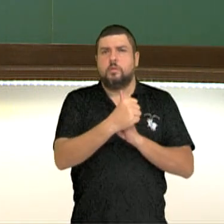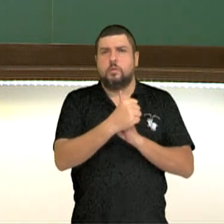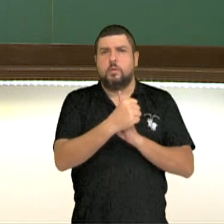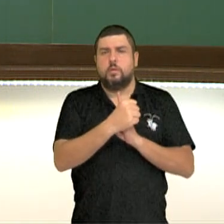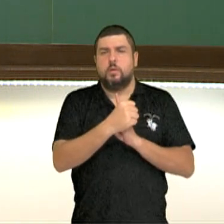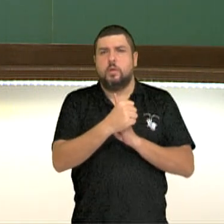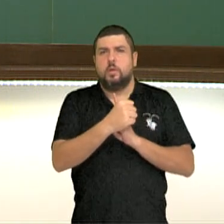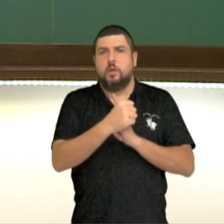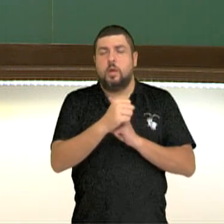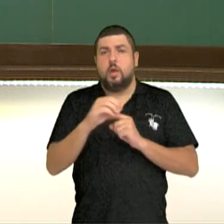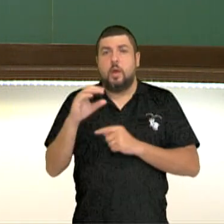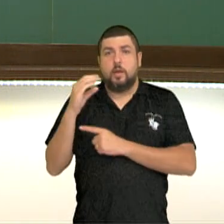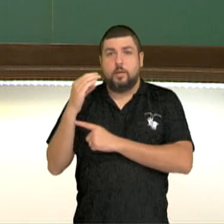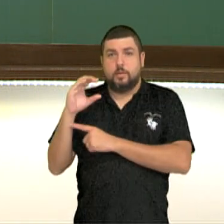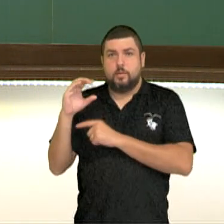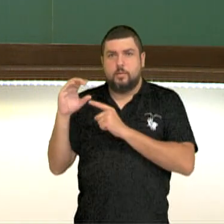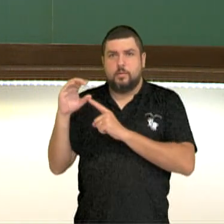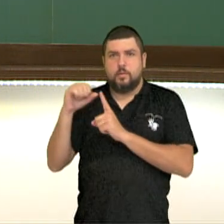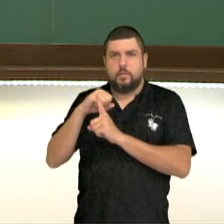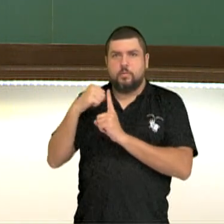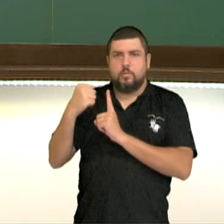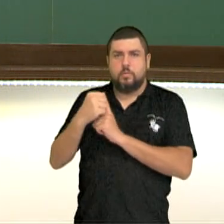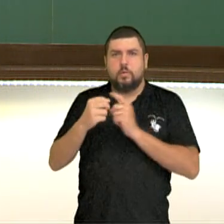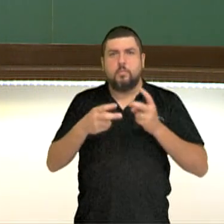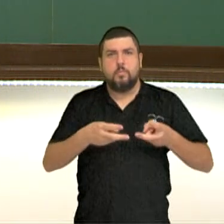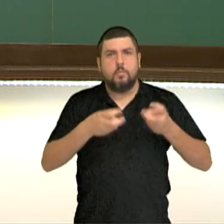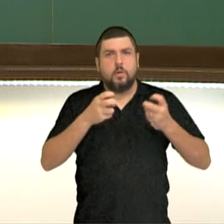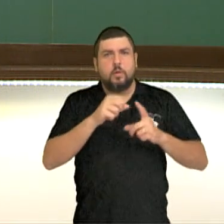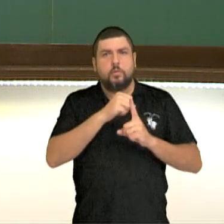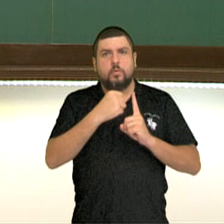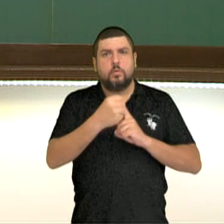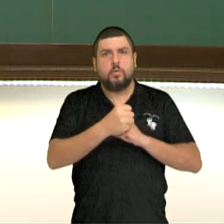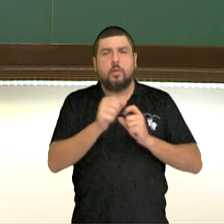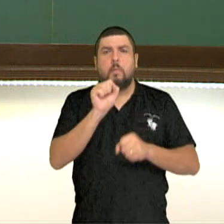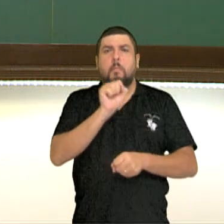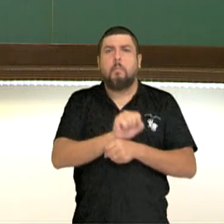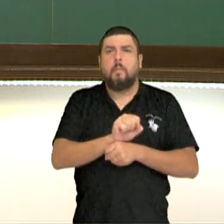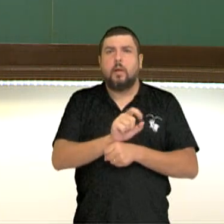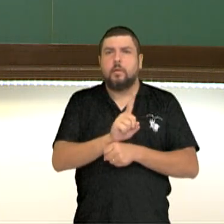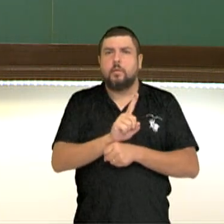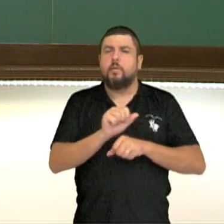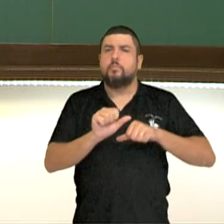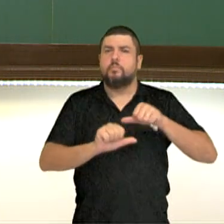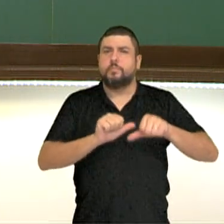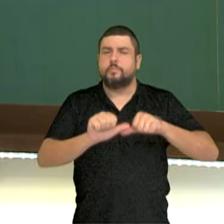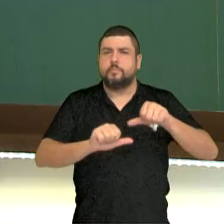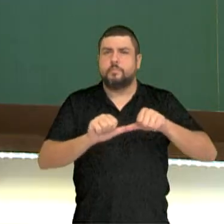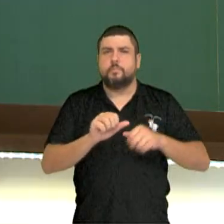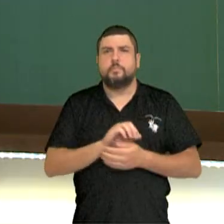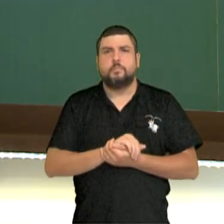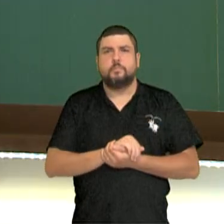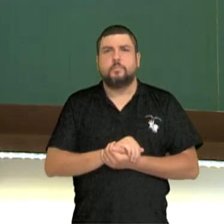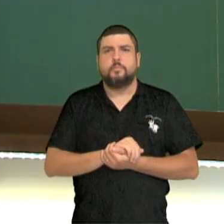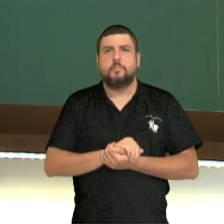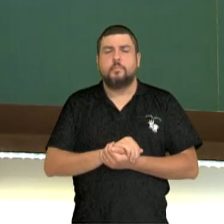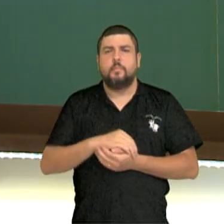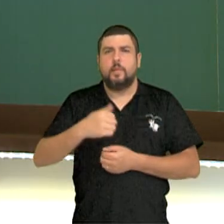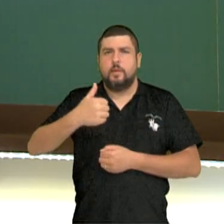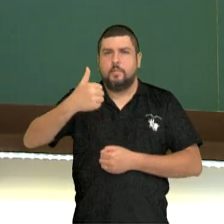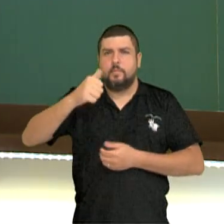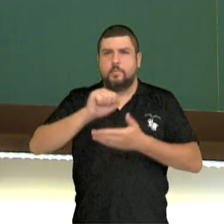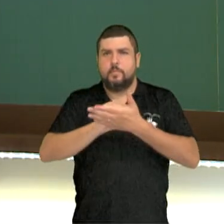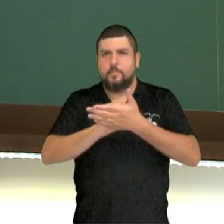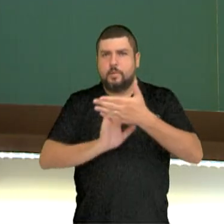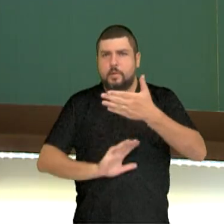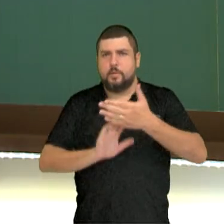estática, ela está em constante, né, transformação. Legal? Vamos então à primeira atividade? Vivenciamos